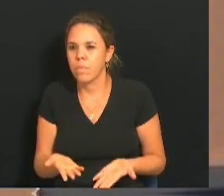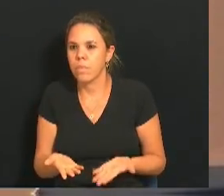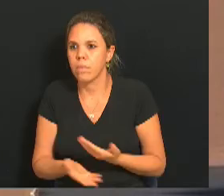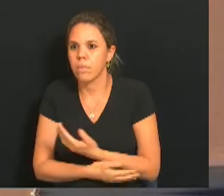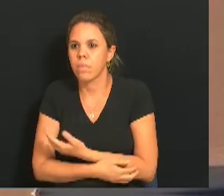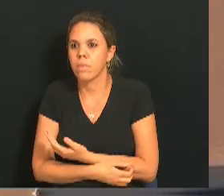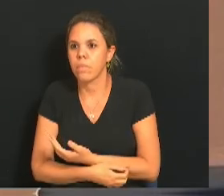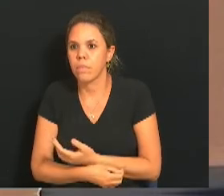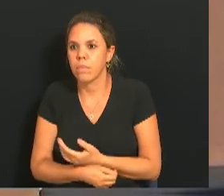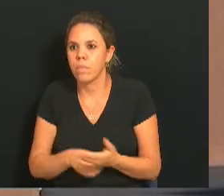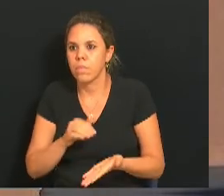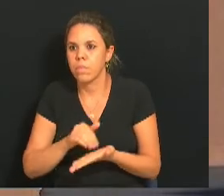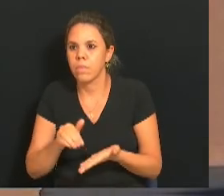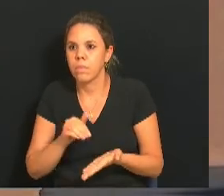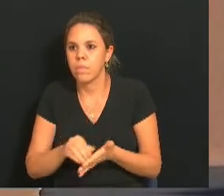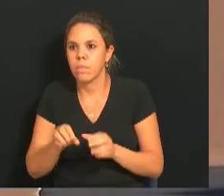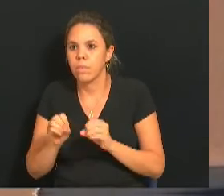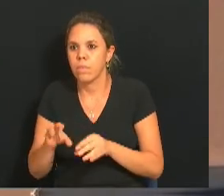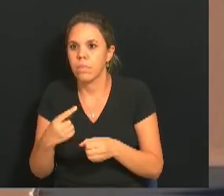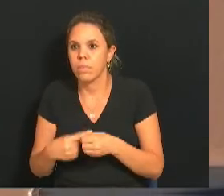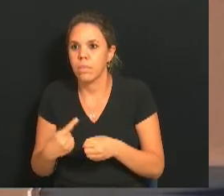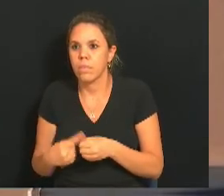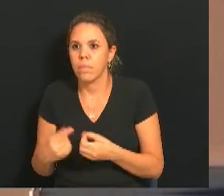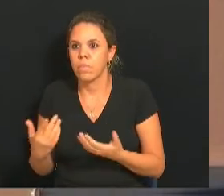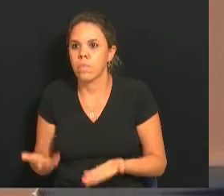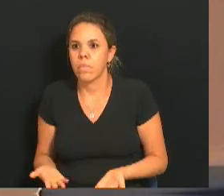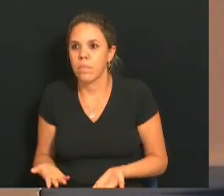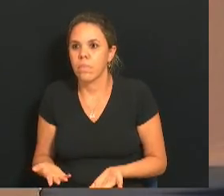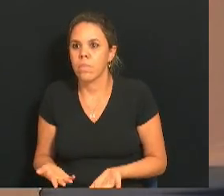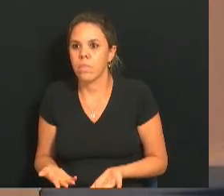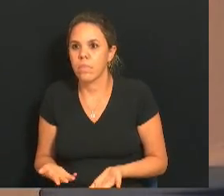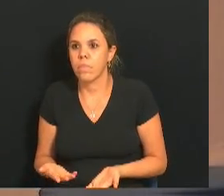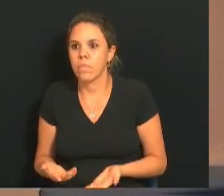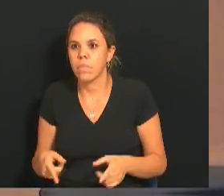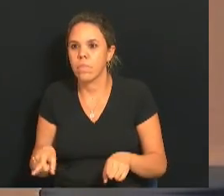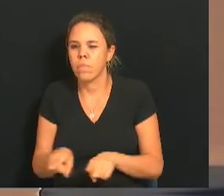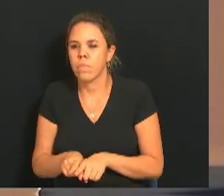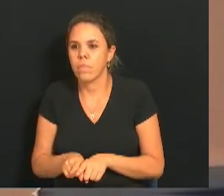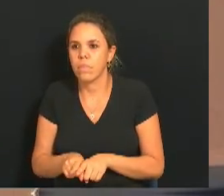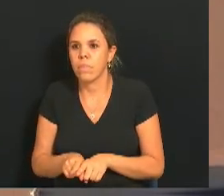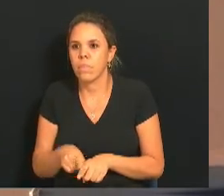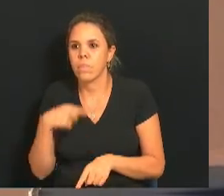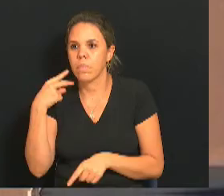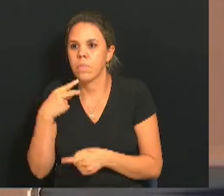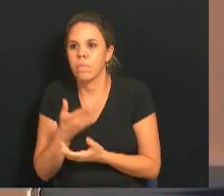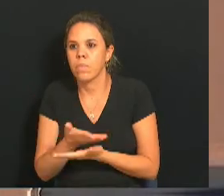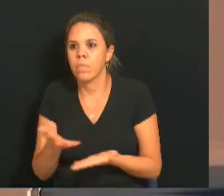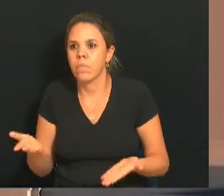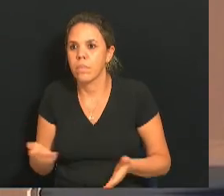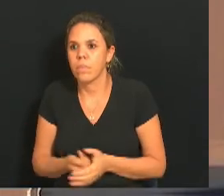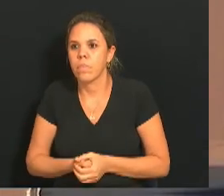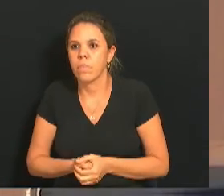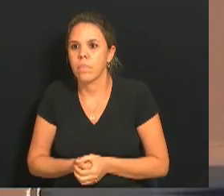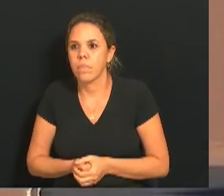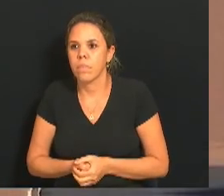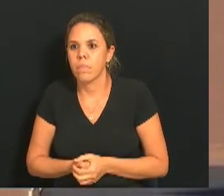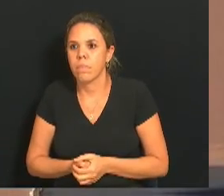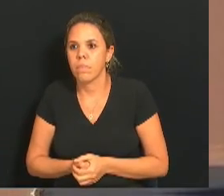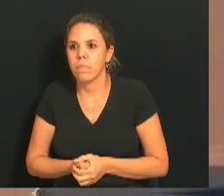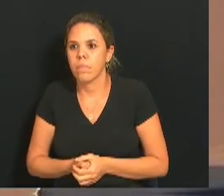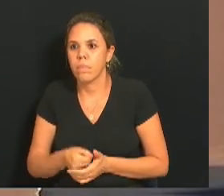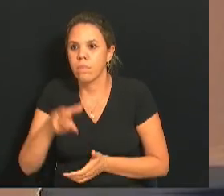tanto para a Secretaria Municipal de Educação, como também para os demais vereadores da Casa e para o